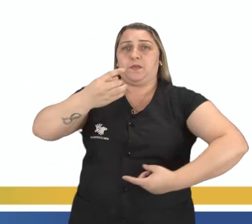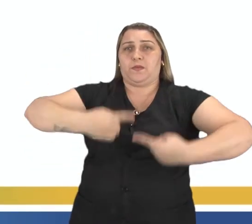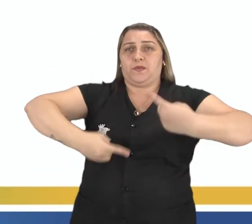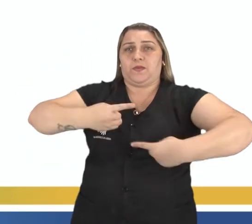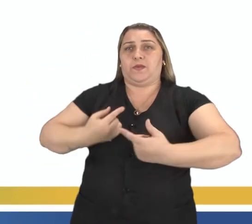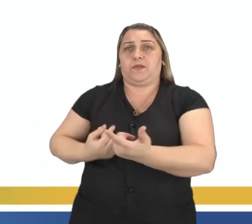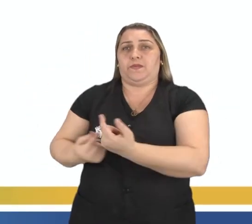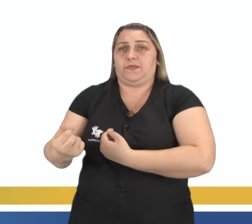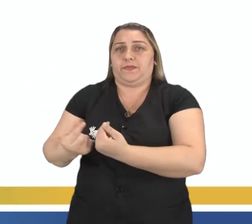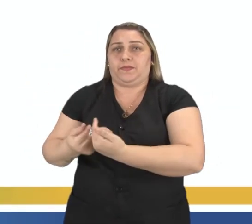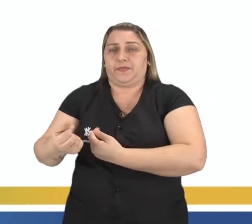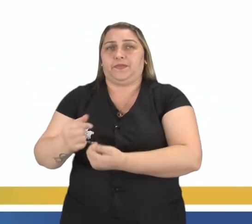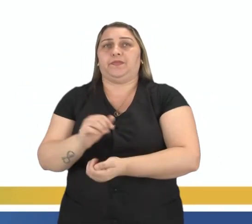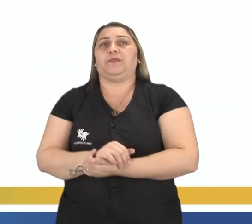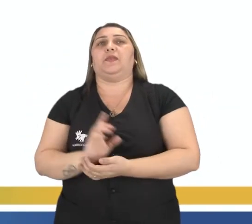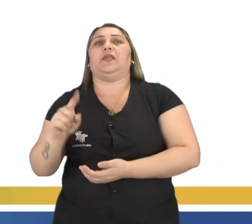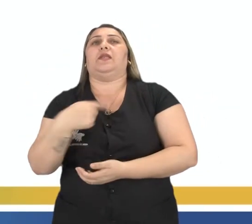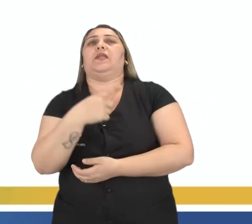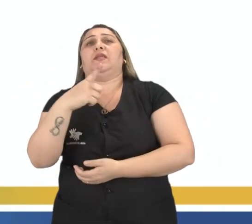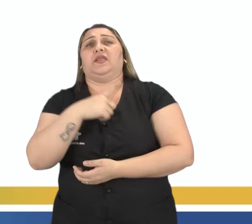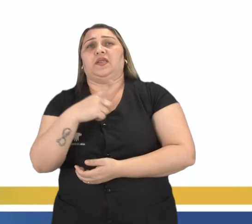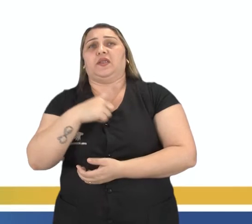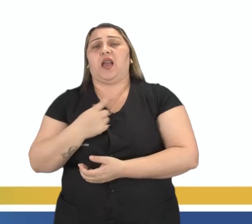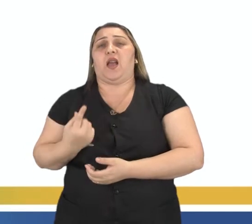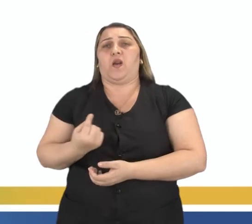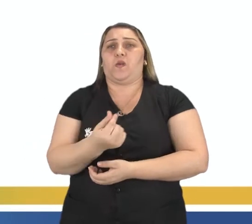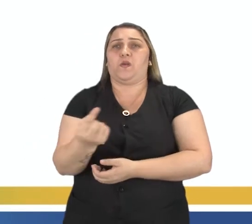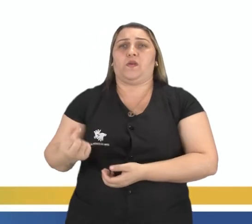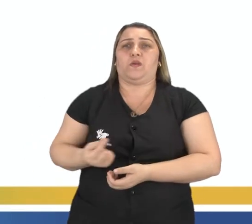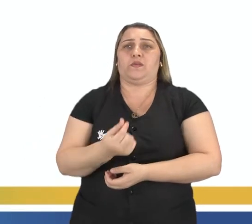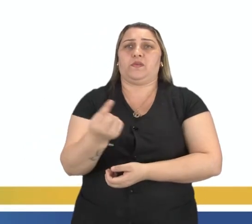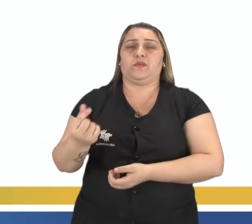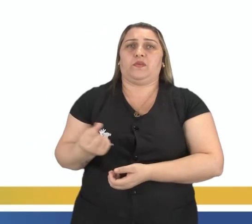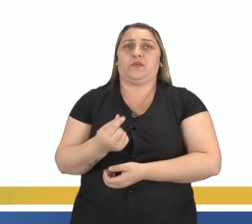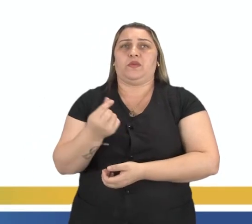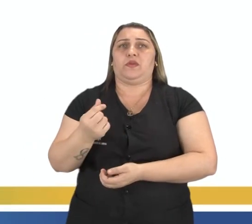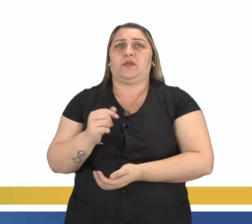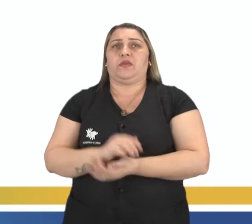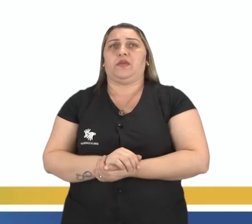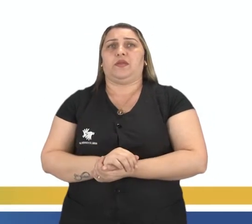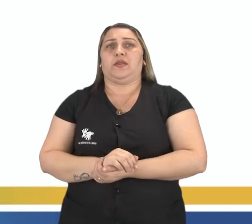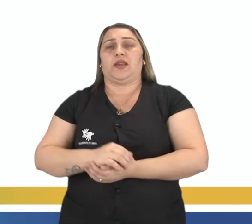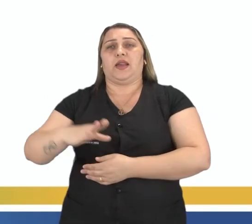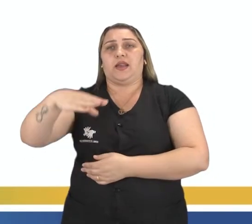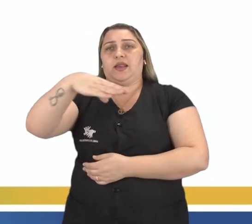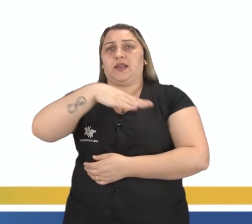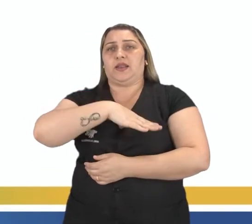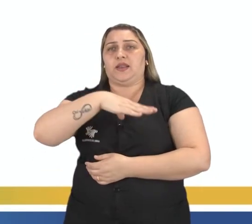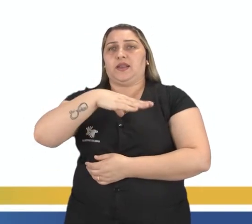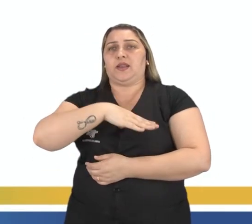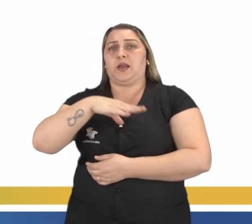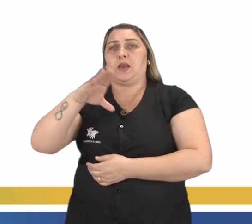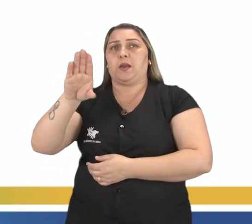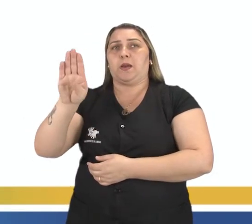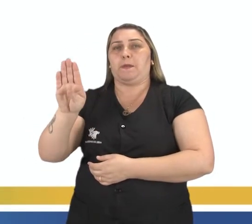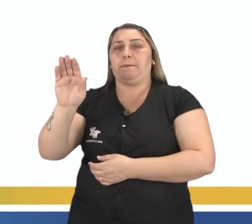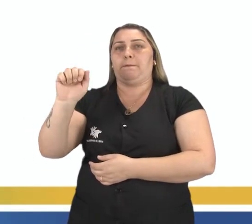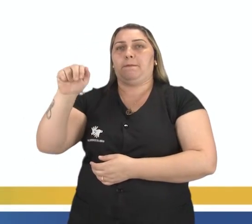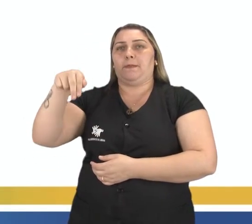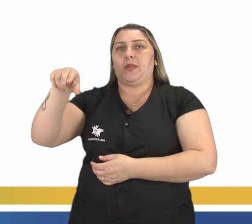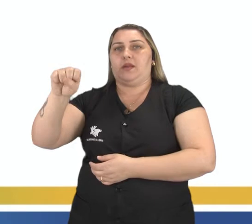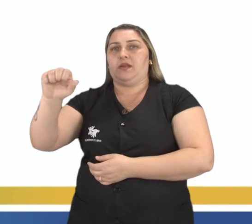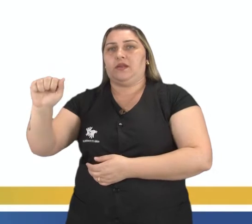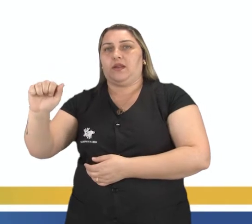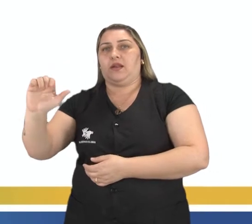e econômica, e a gente vai ter como capital, né, do Reino de Congo, a cidade chamada de Banza-Congo. Acerca